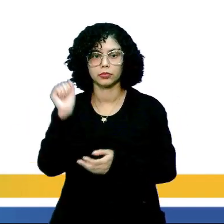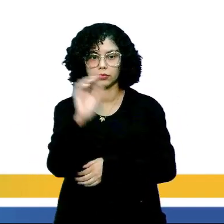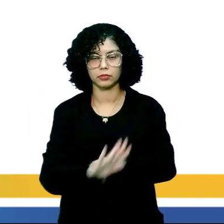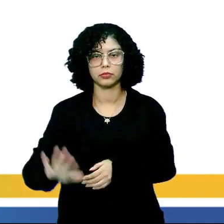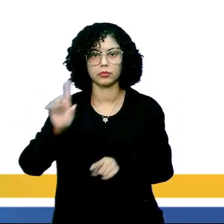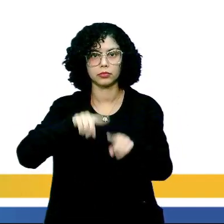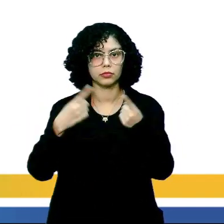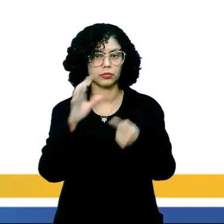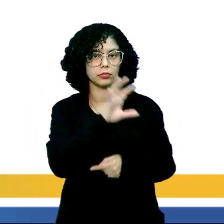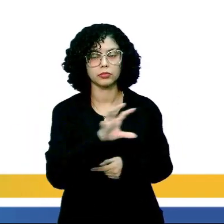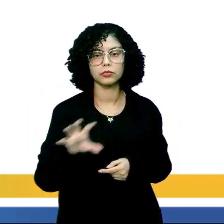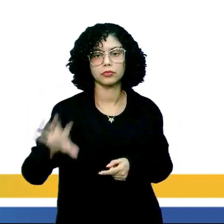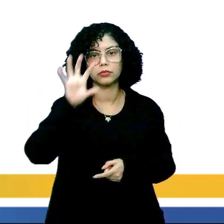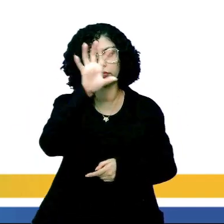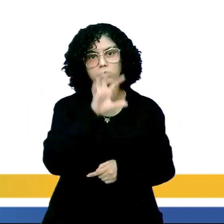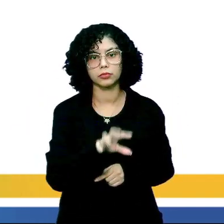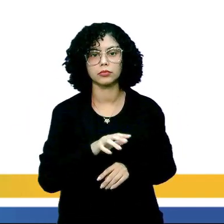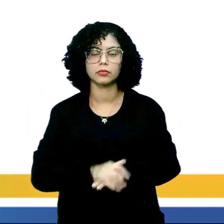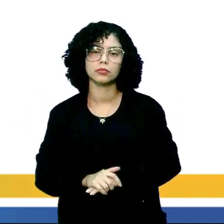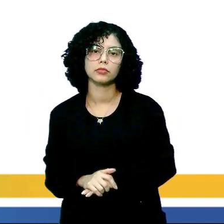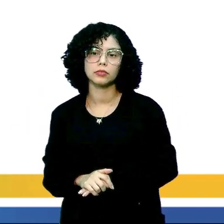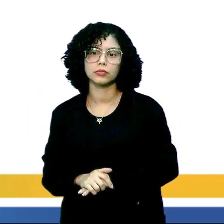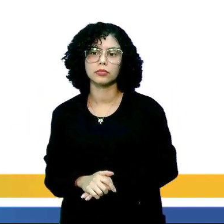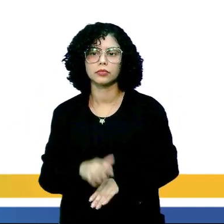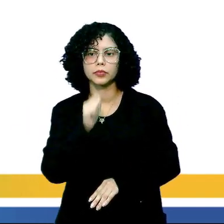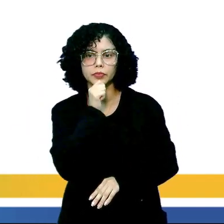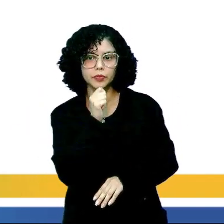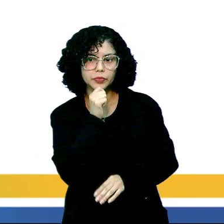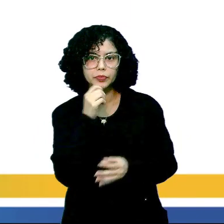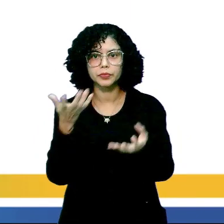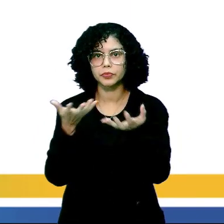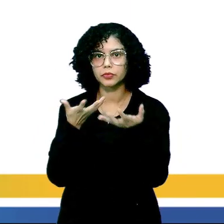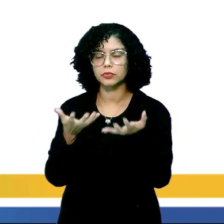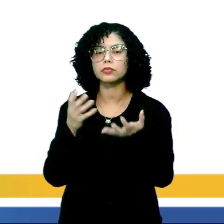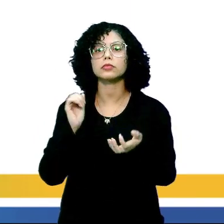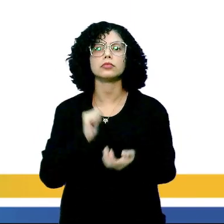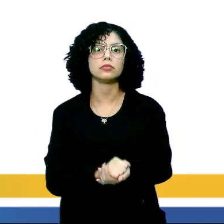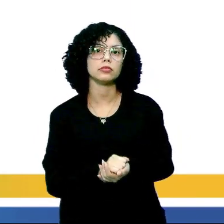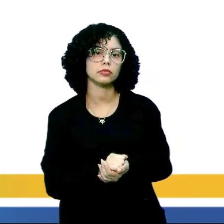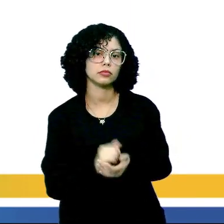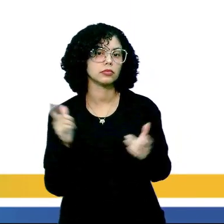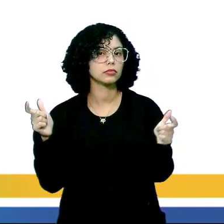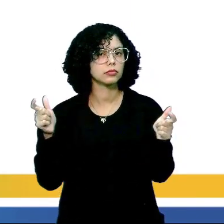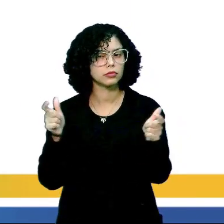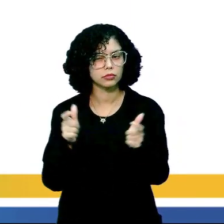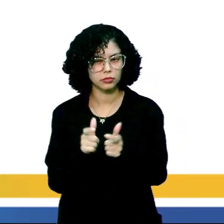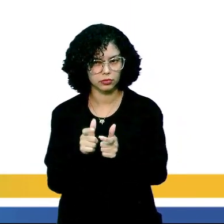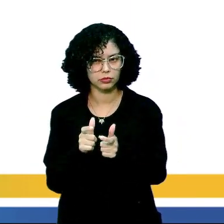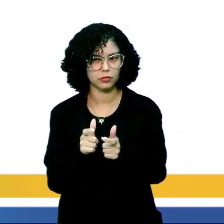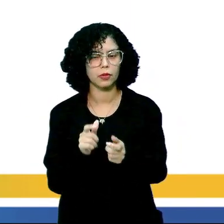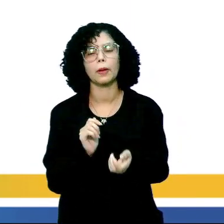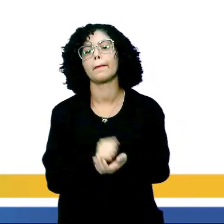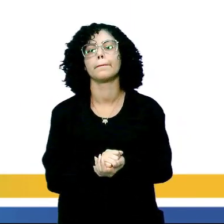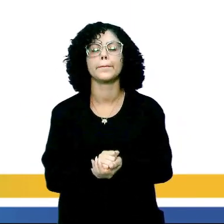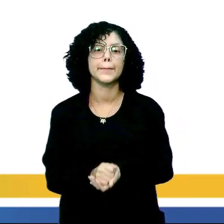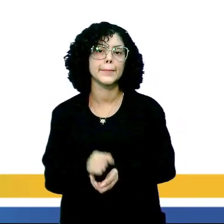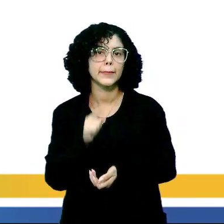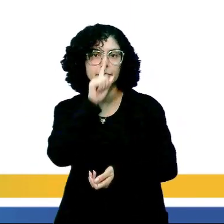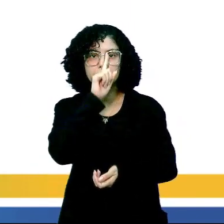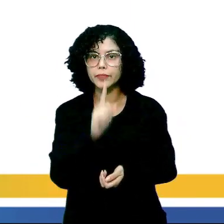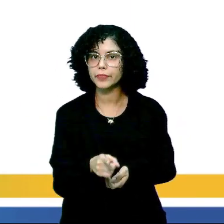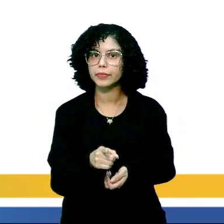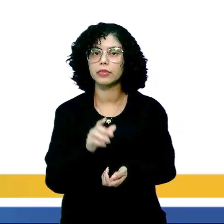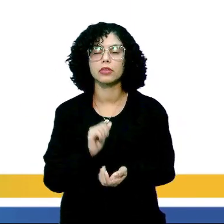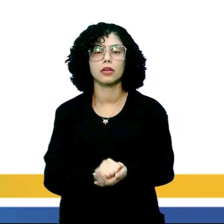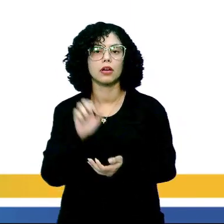né, mas sim regional. Eles queriam que a diminuição do jugo